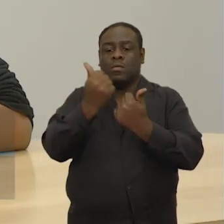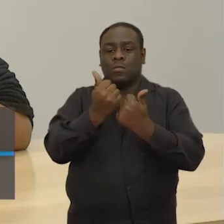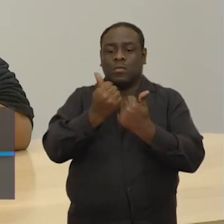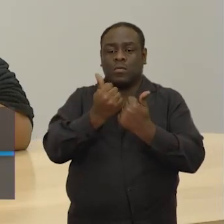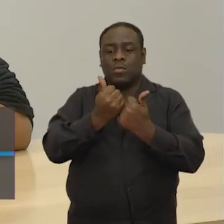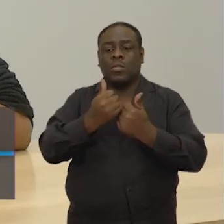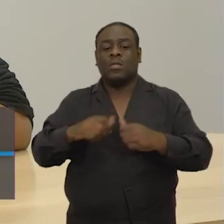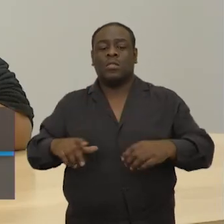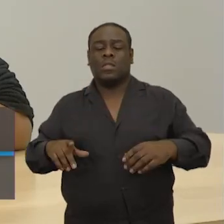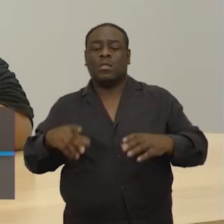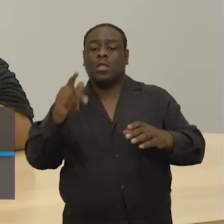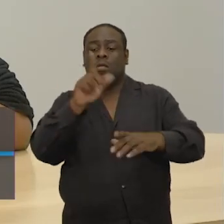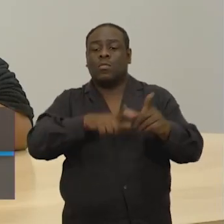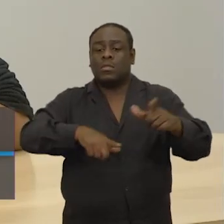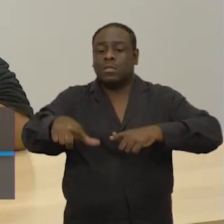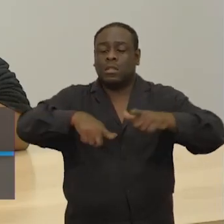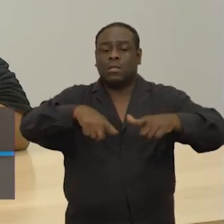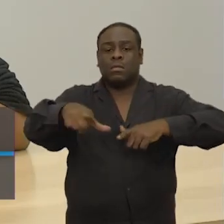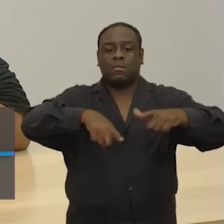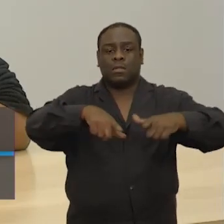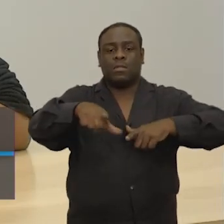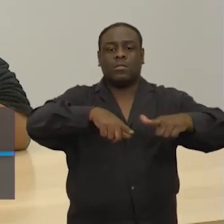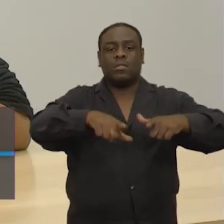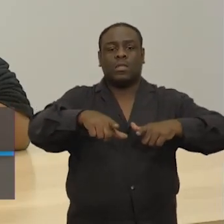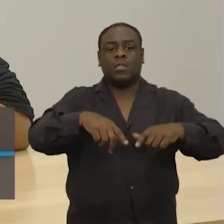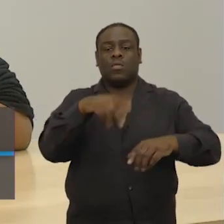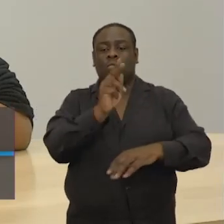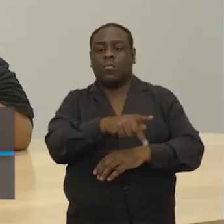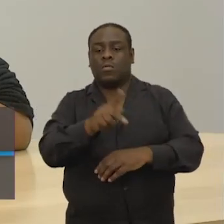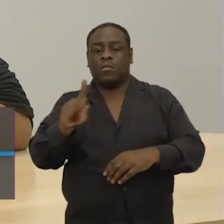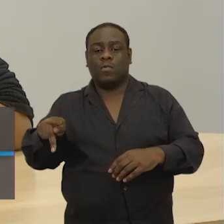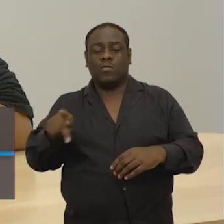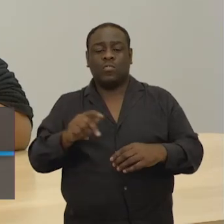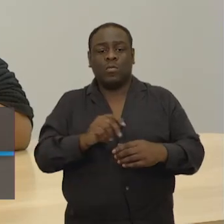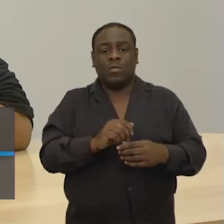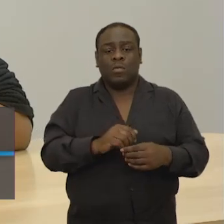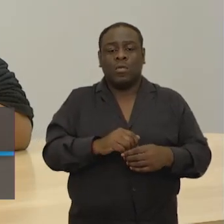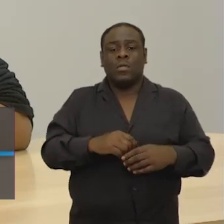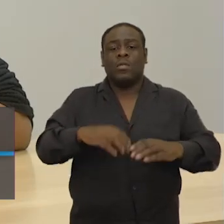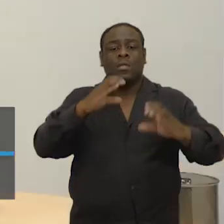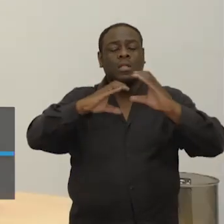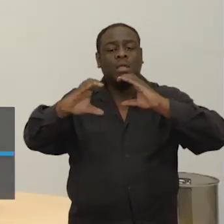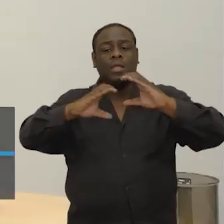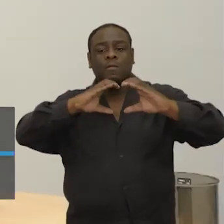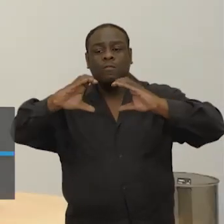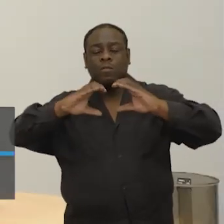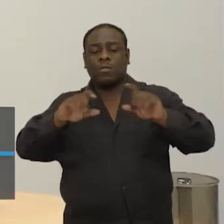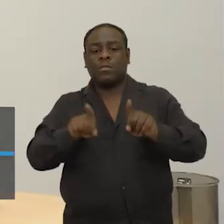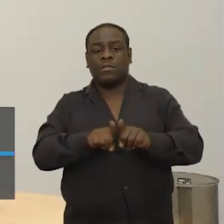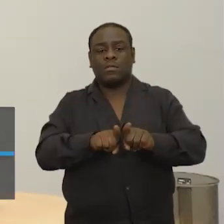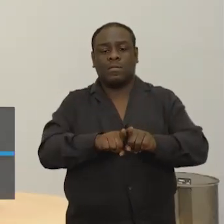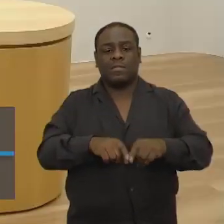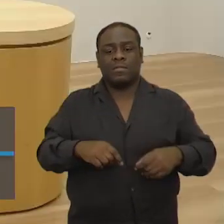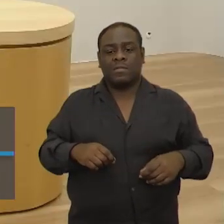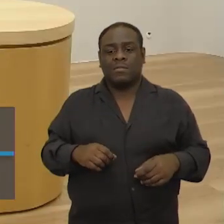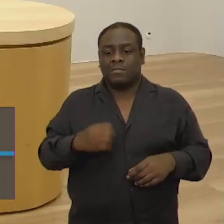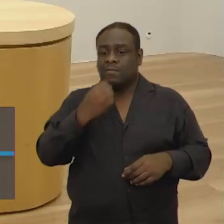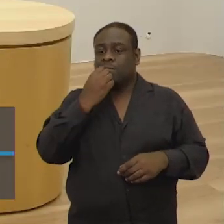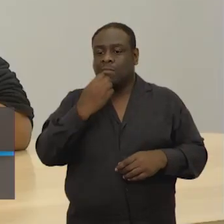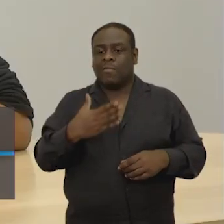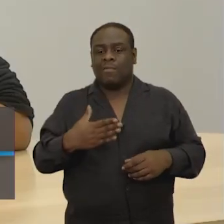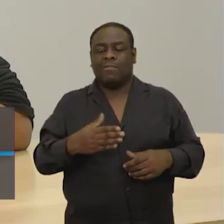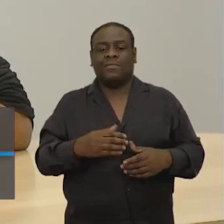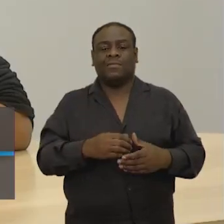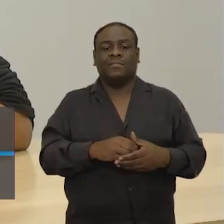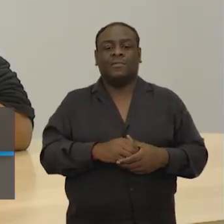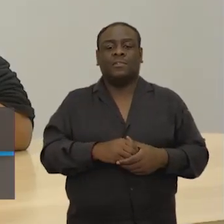é o trabalho dele, é a função dele fora ser professor. Né? Além de ser professor, é cantor. Além, né? O homem é brabo.